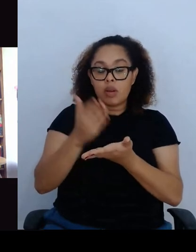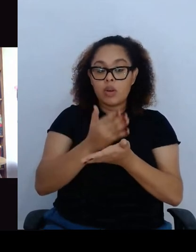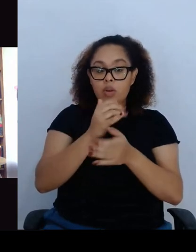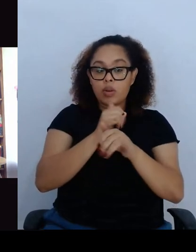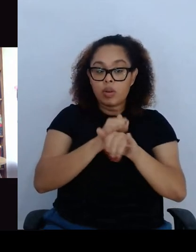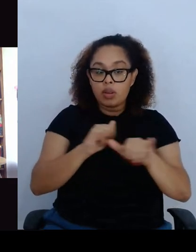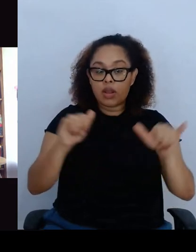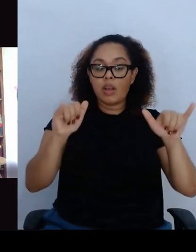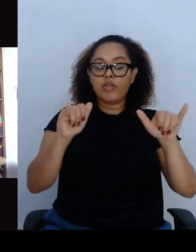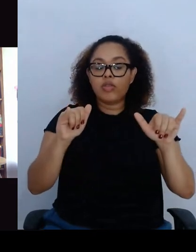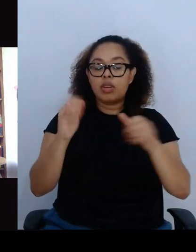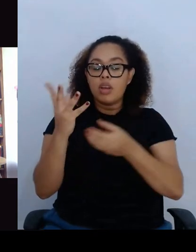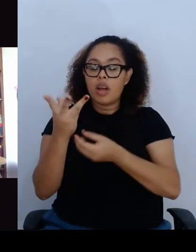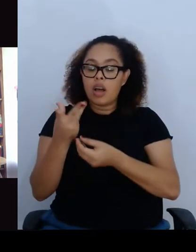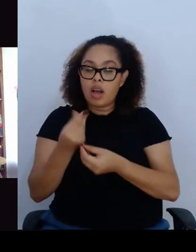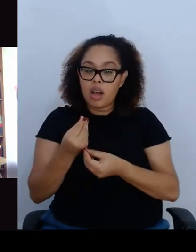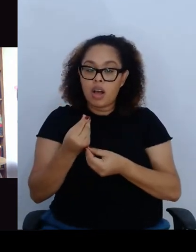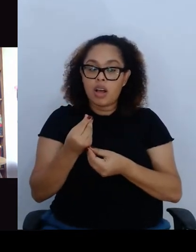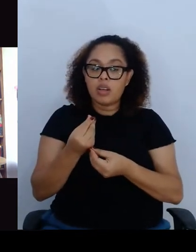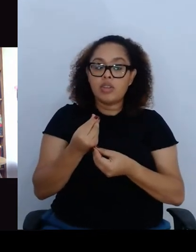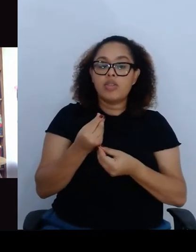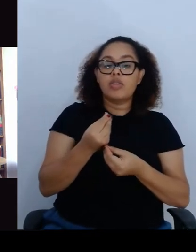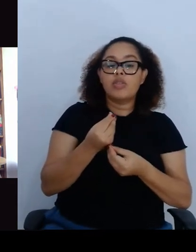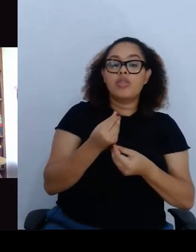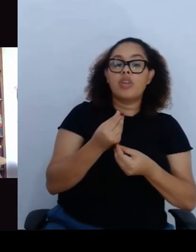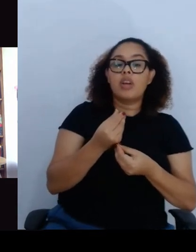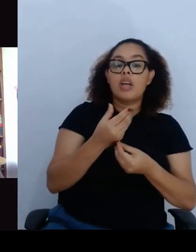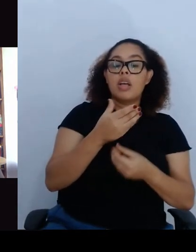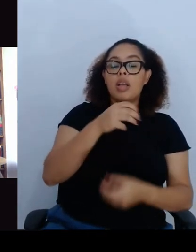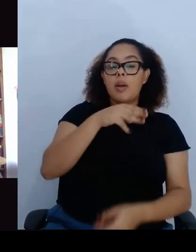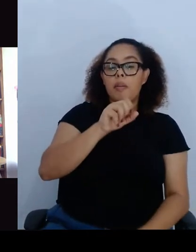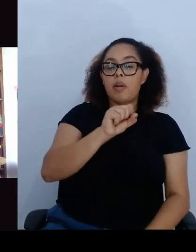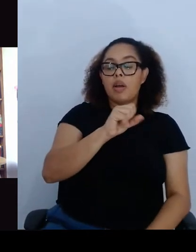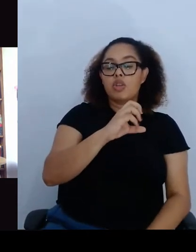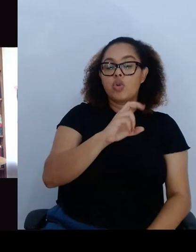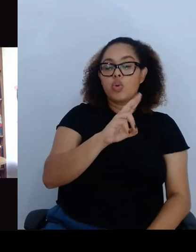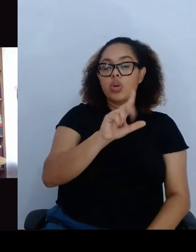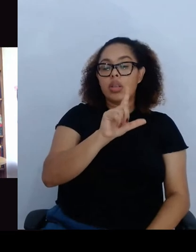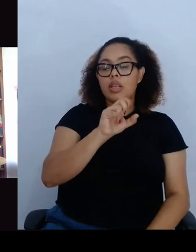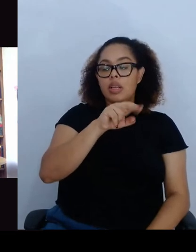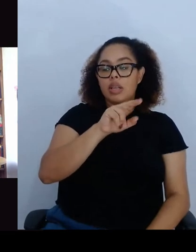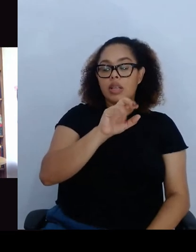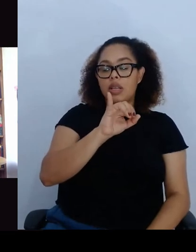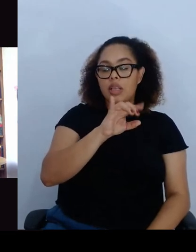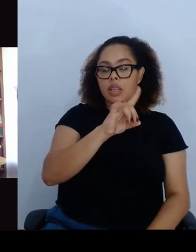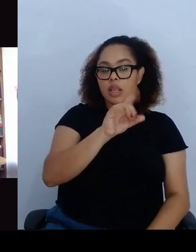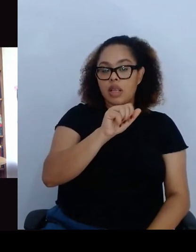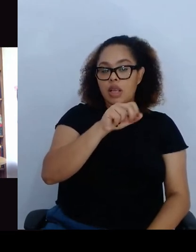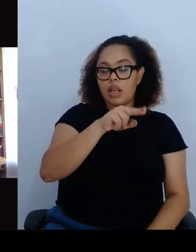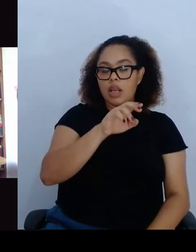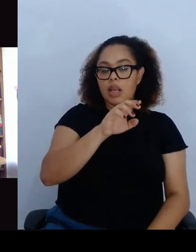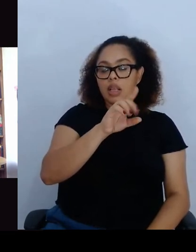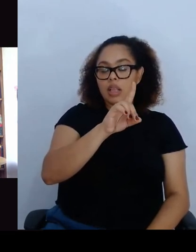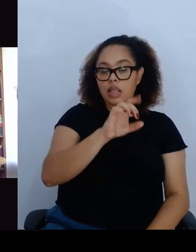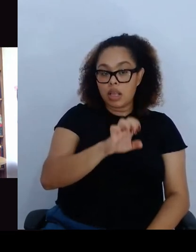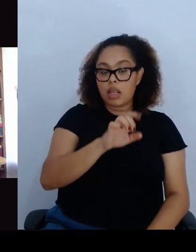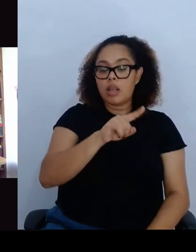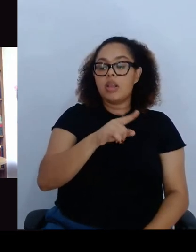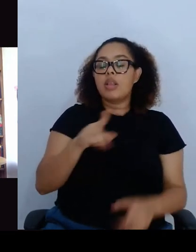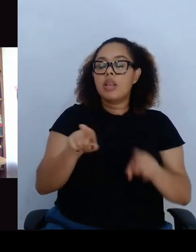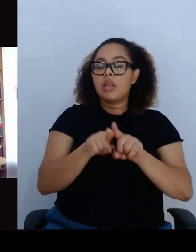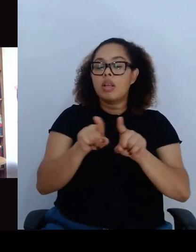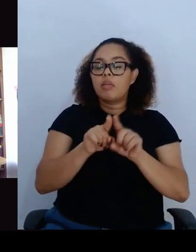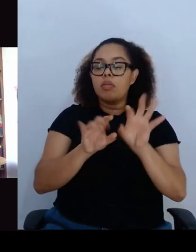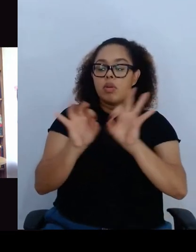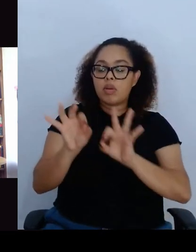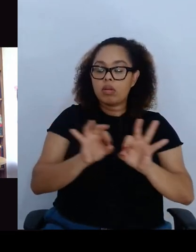masculinidade na grã-bretanha do pós-guerra e construindo o lar em 2019 atualmente